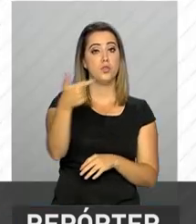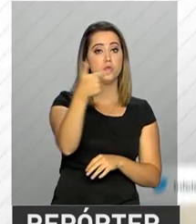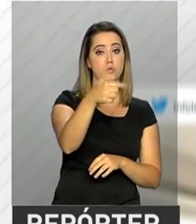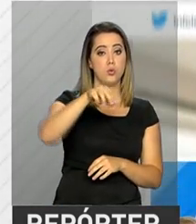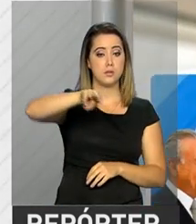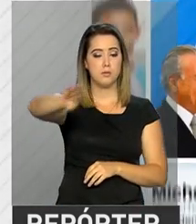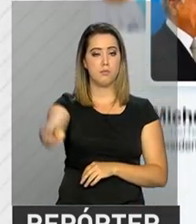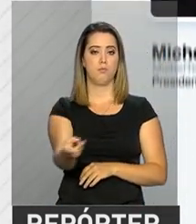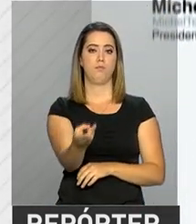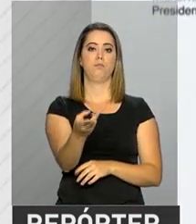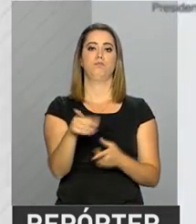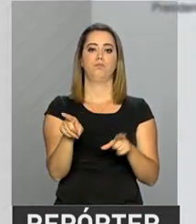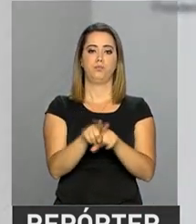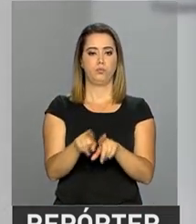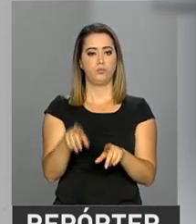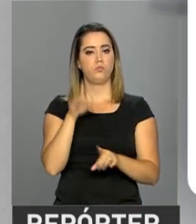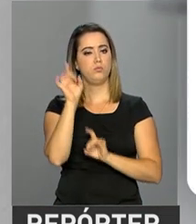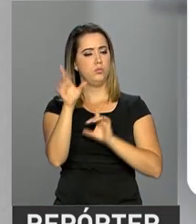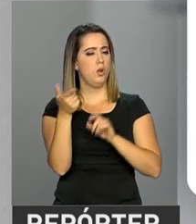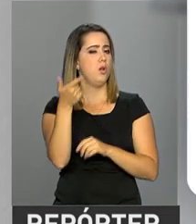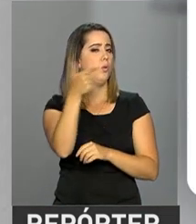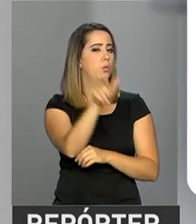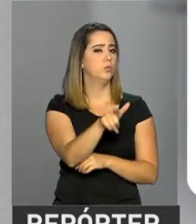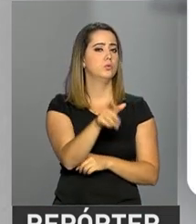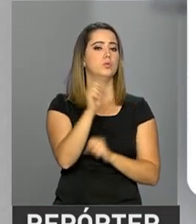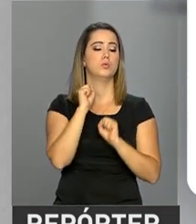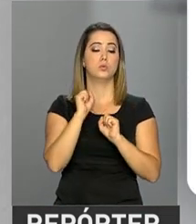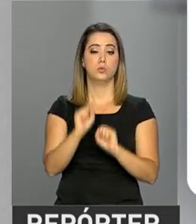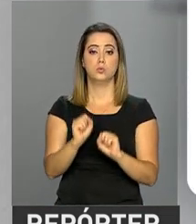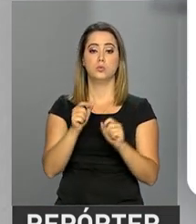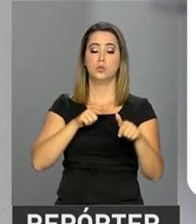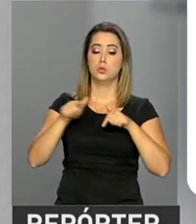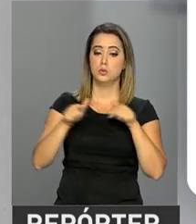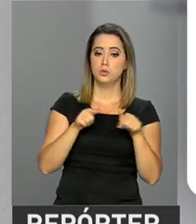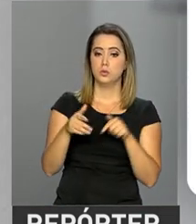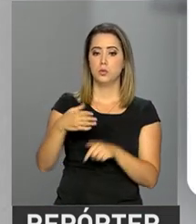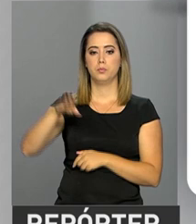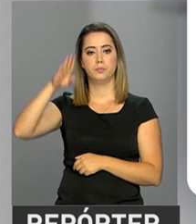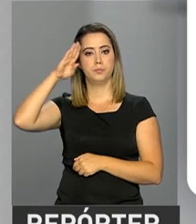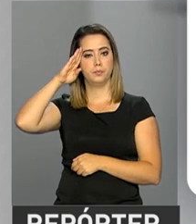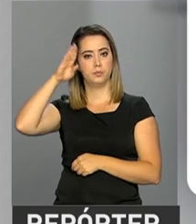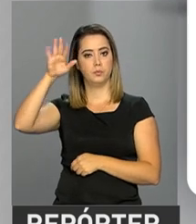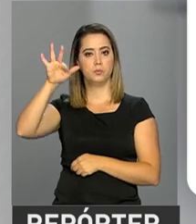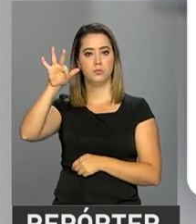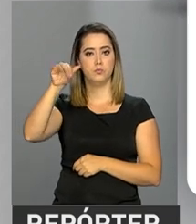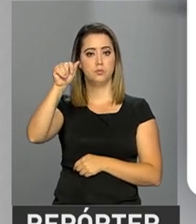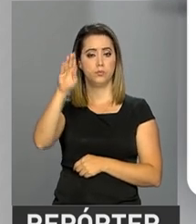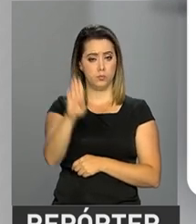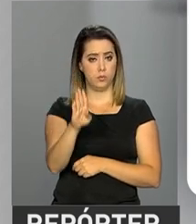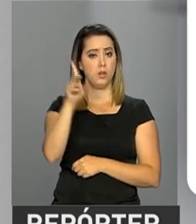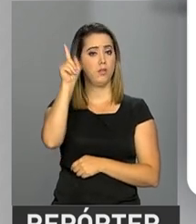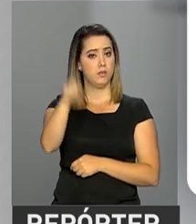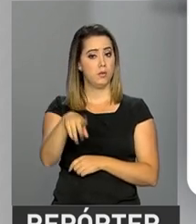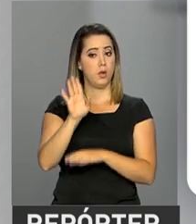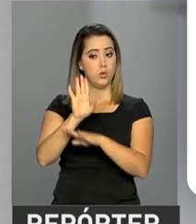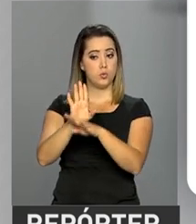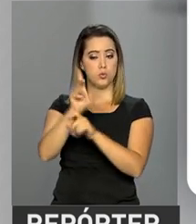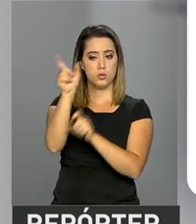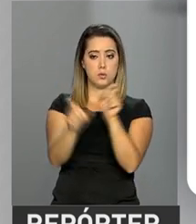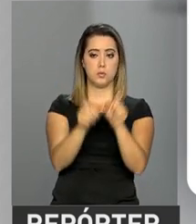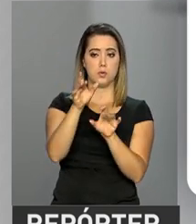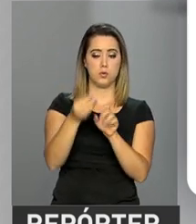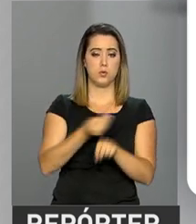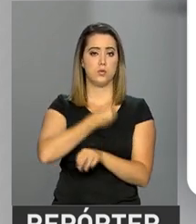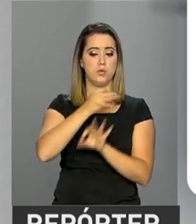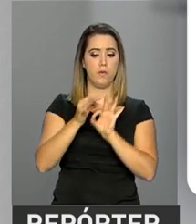presidente ainda comentou sobre outras atribuições da força aérea brasileira como a assistência a populações que vivem em locais de difícil acesso